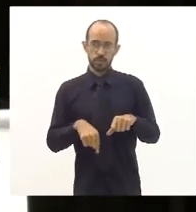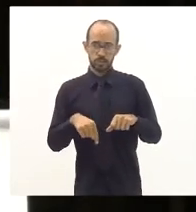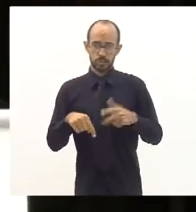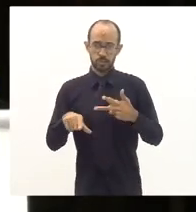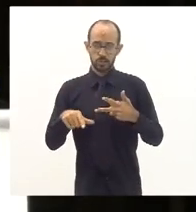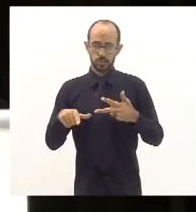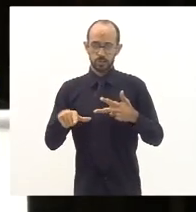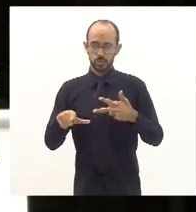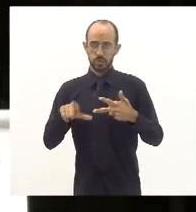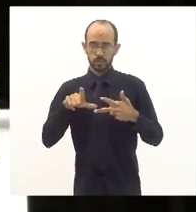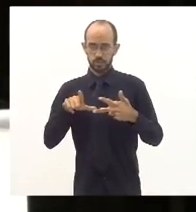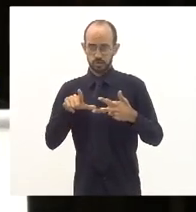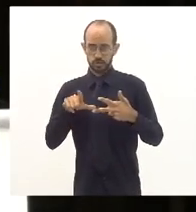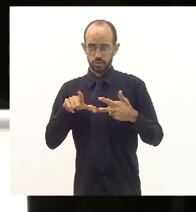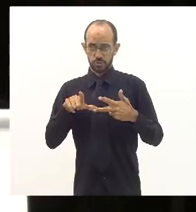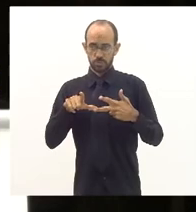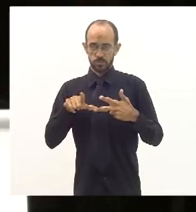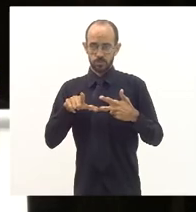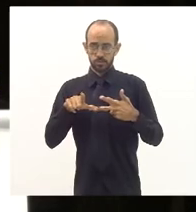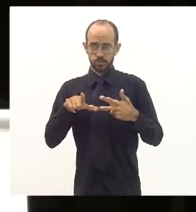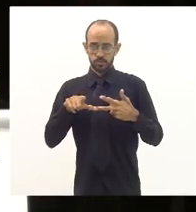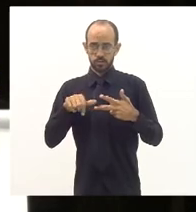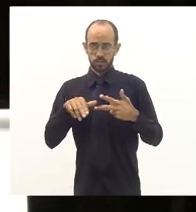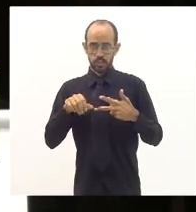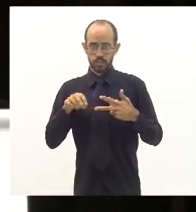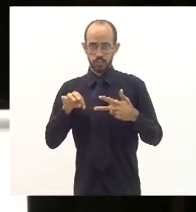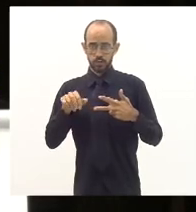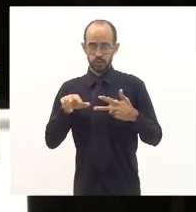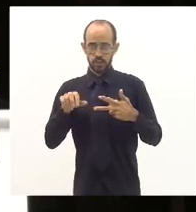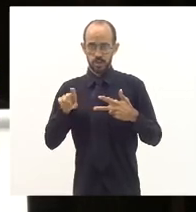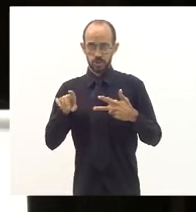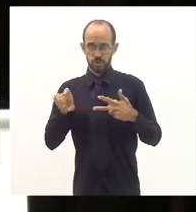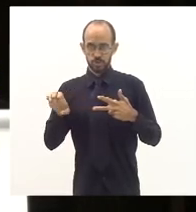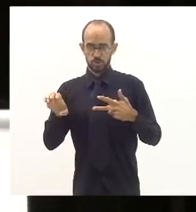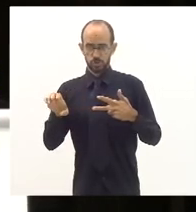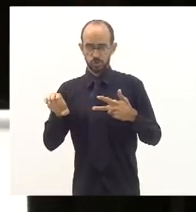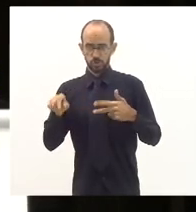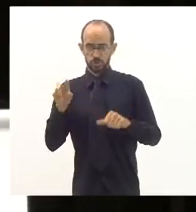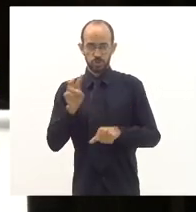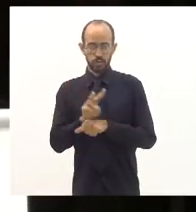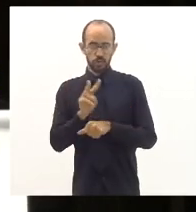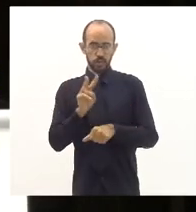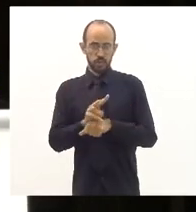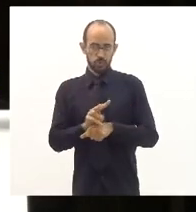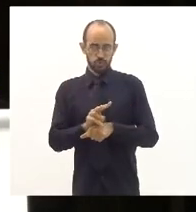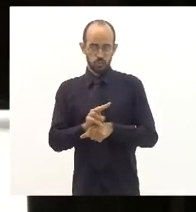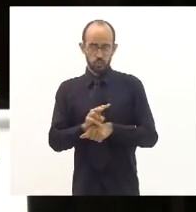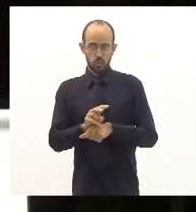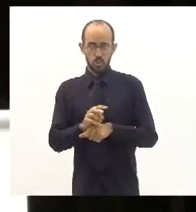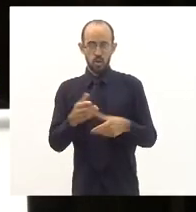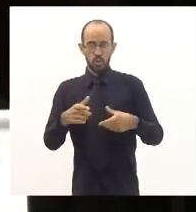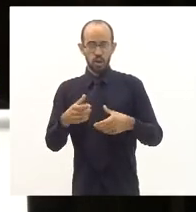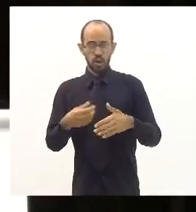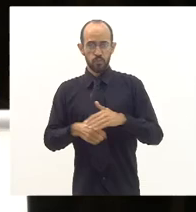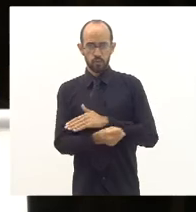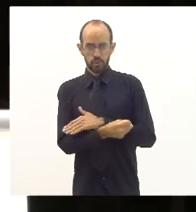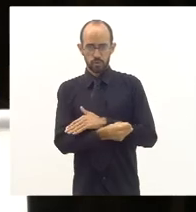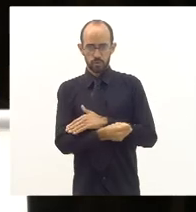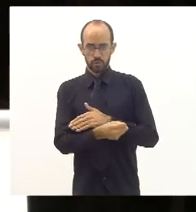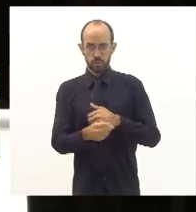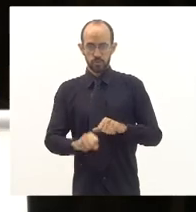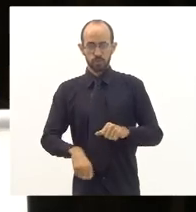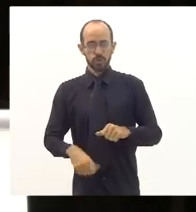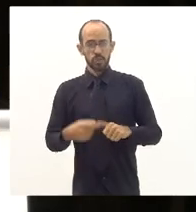de Natividade, defendendo o povo de Natividade, aonde fui eleito, fui